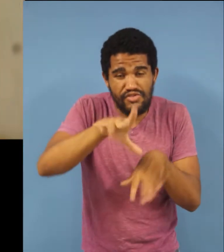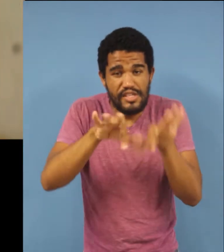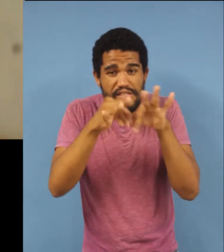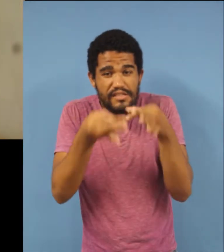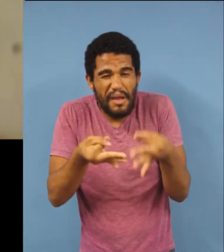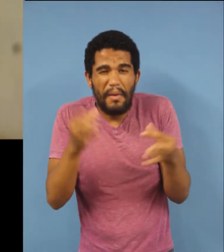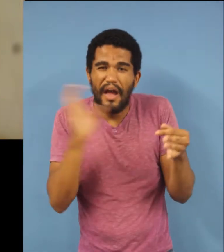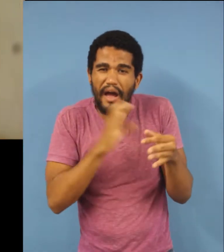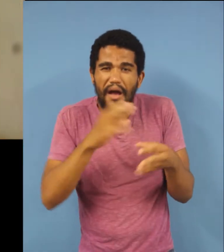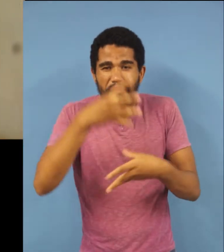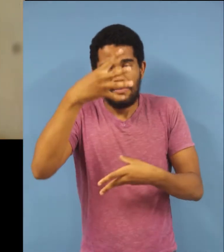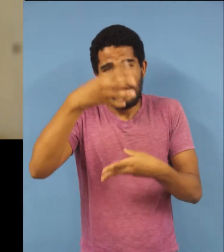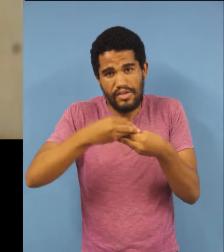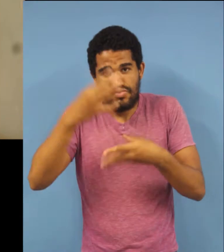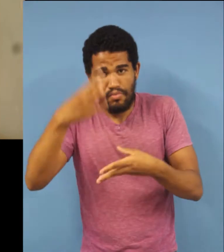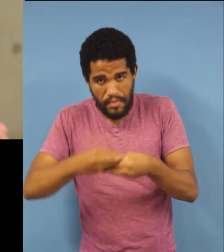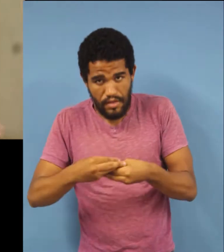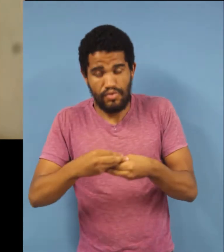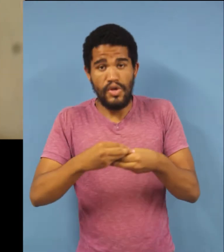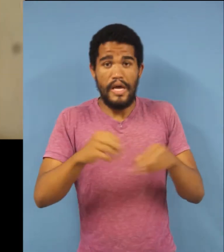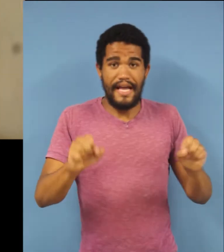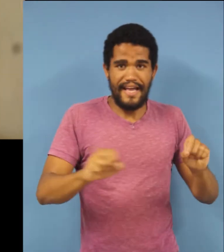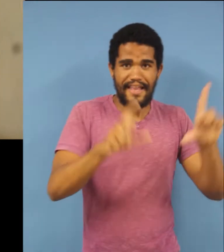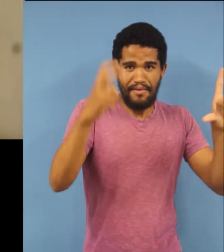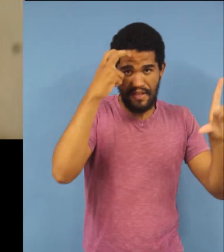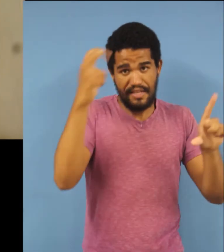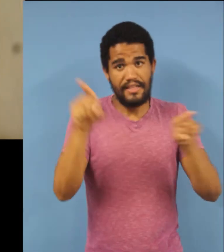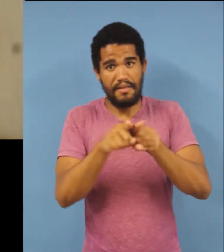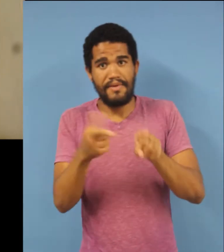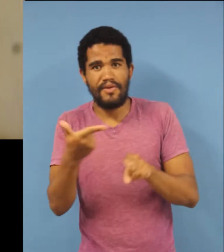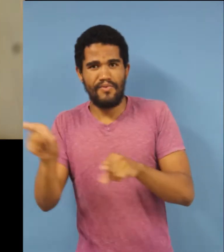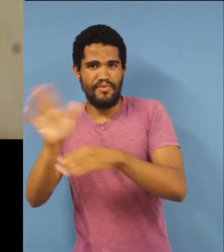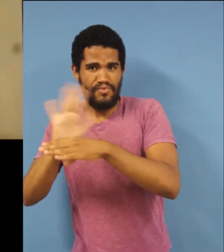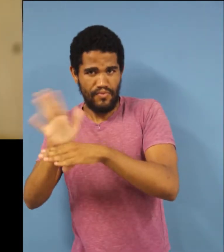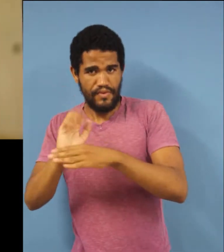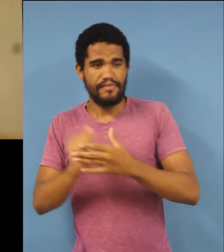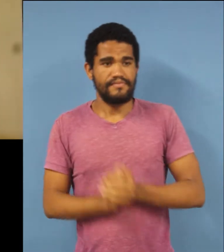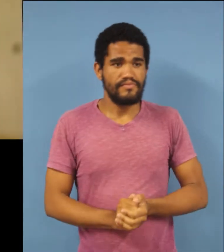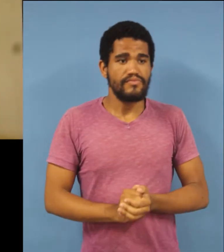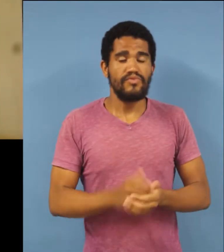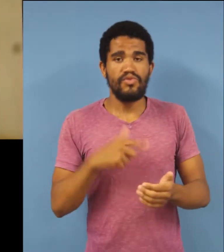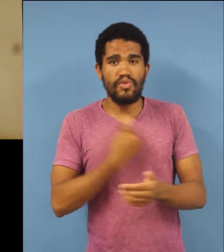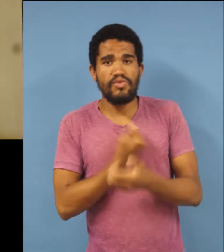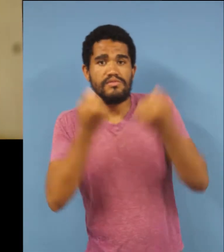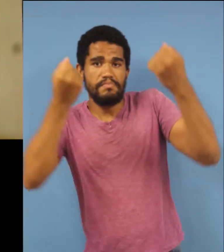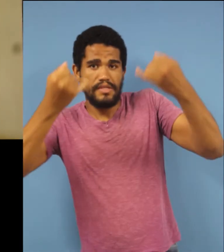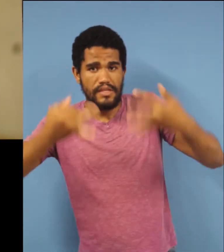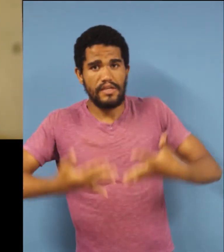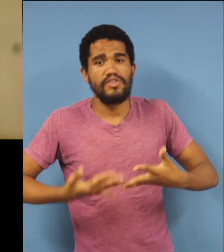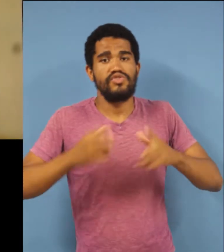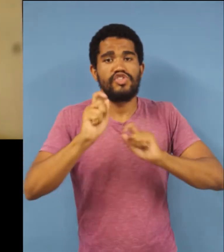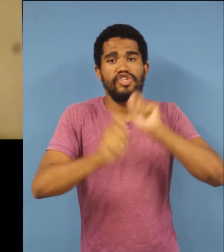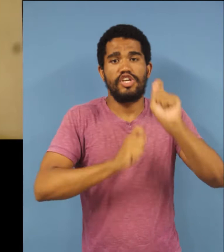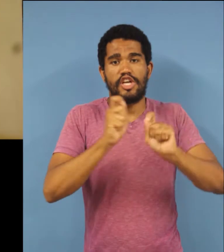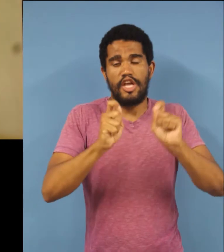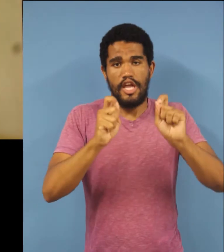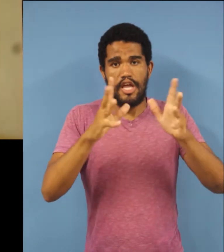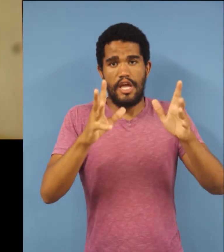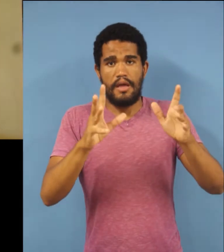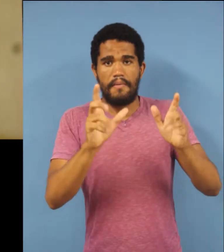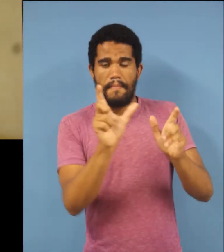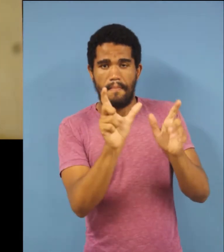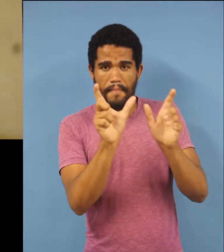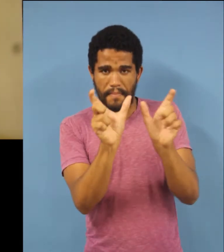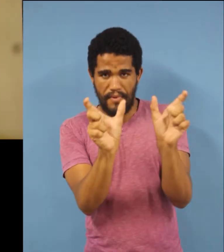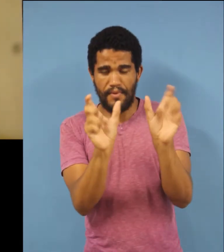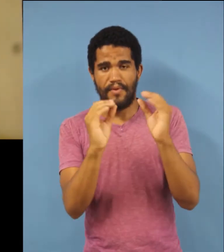bem simples, de forma bem estrutural, para facilitar a vida de vocês. Então vamos começar. Quando a gente fala de conectivo, a gente também fala de outras classes de palavras. A gente